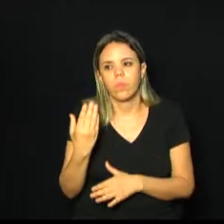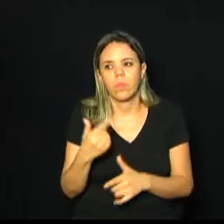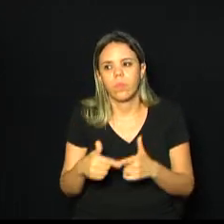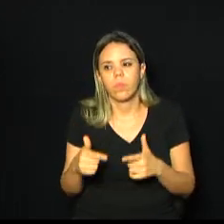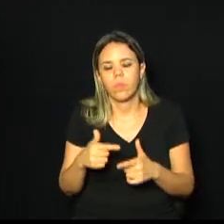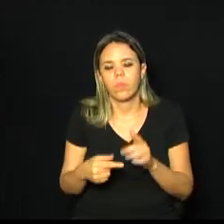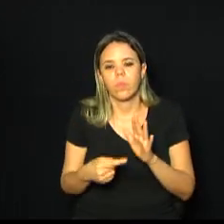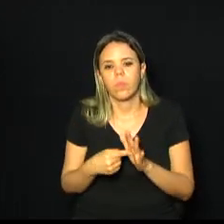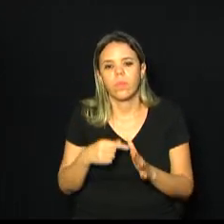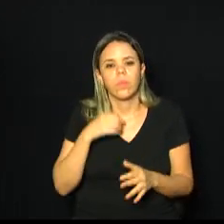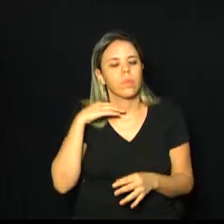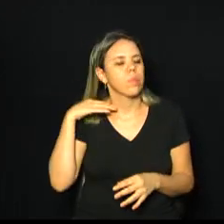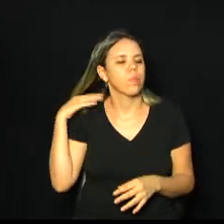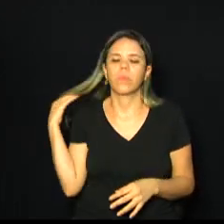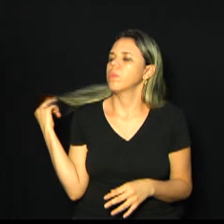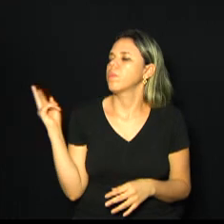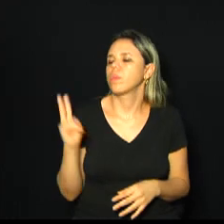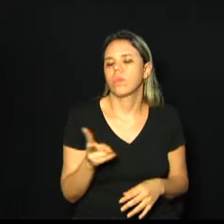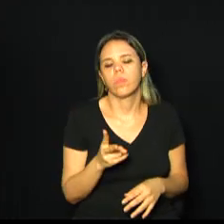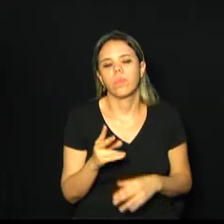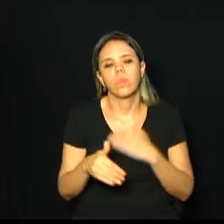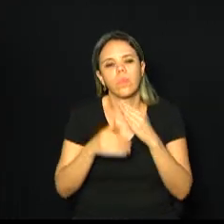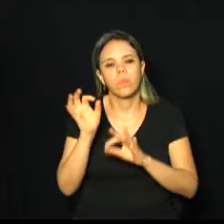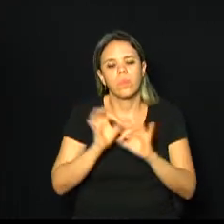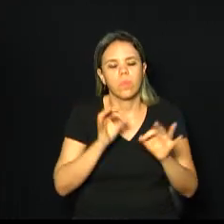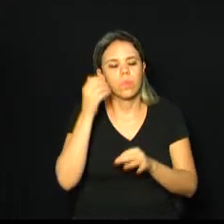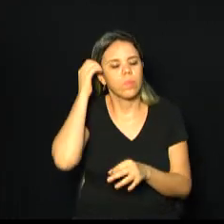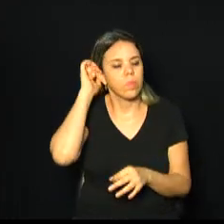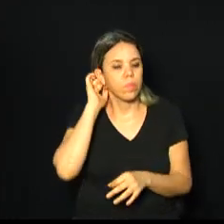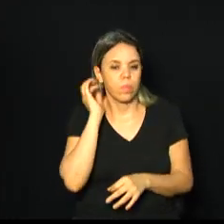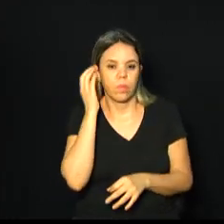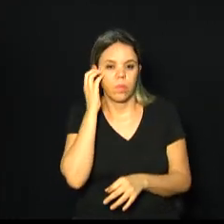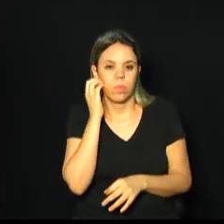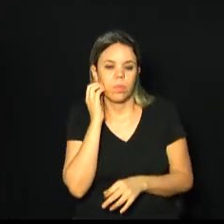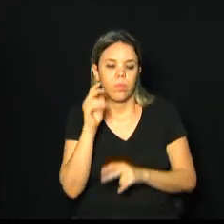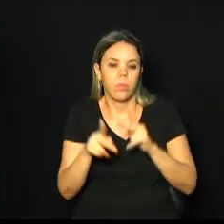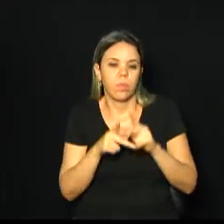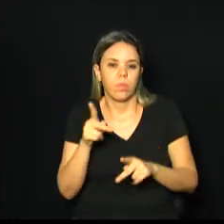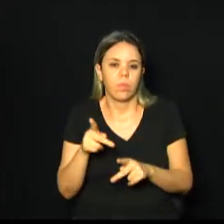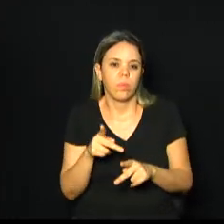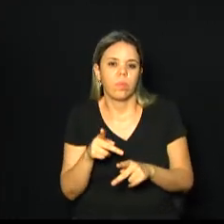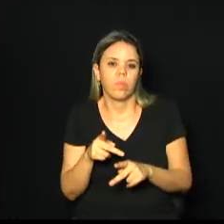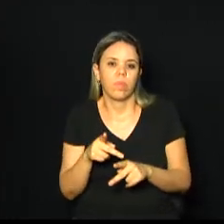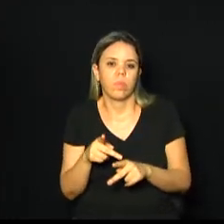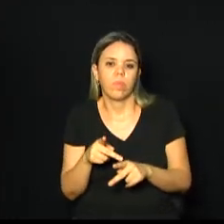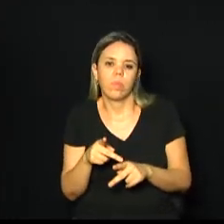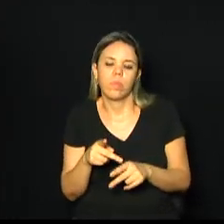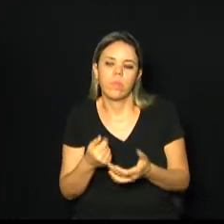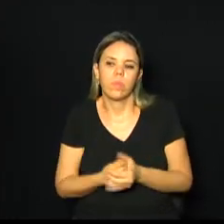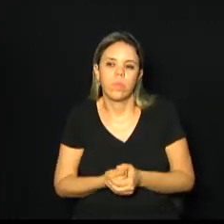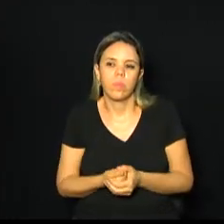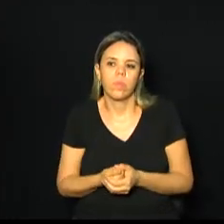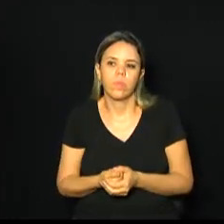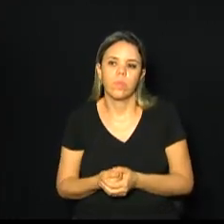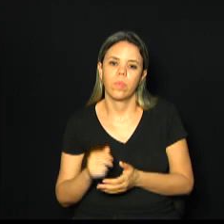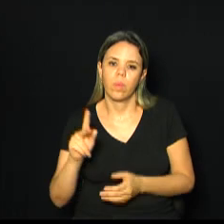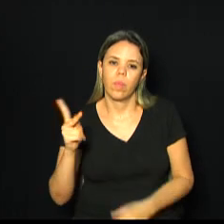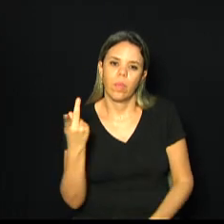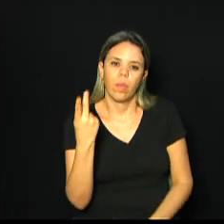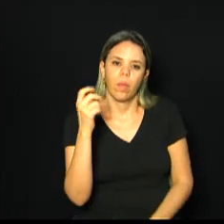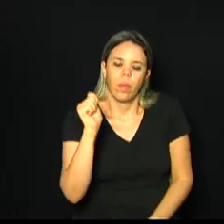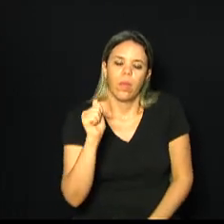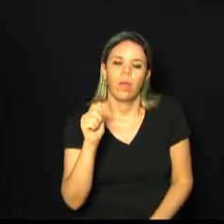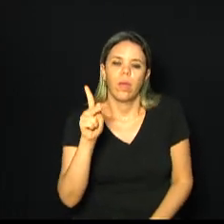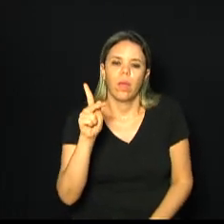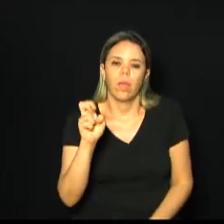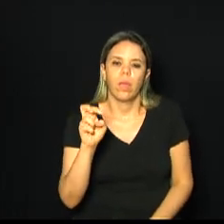sempre se constroem brechas, vamos dizer. Né? Os hackers estão sempre trabalhando para quebrar as